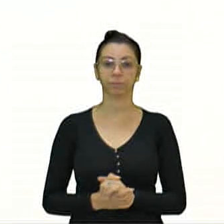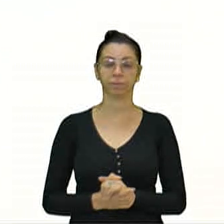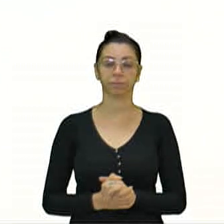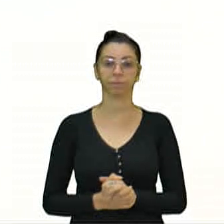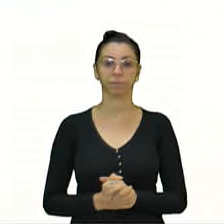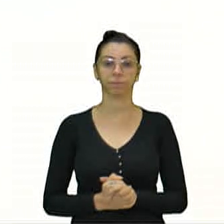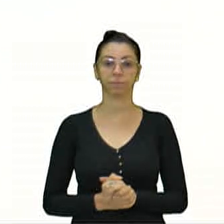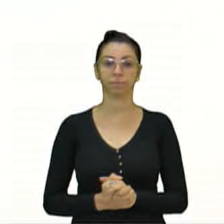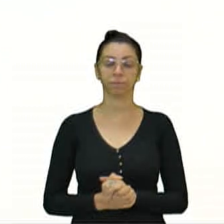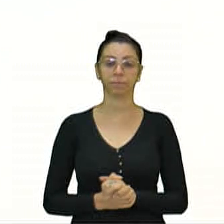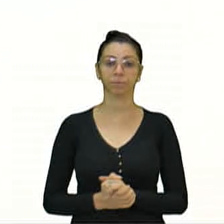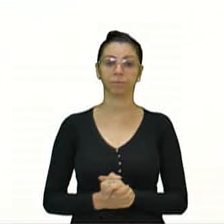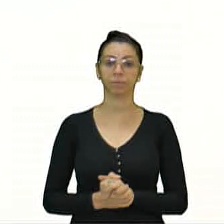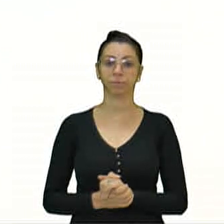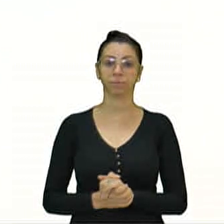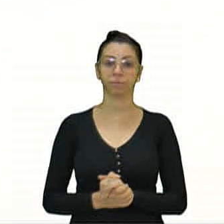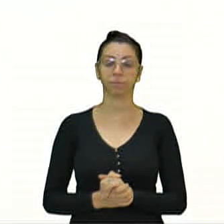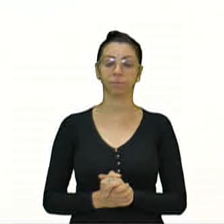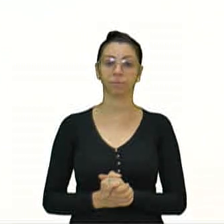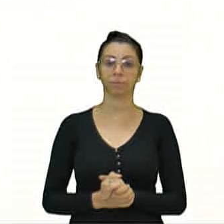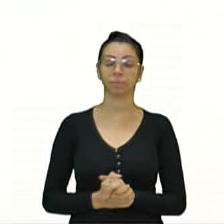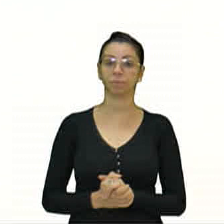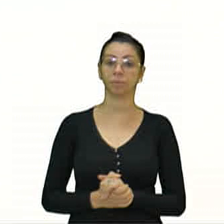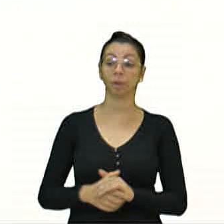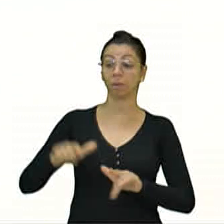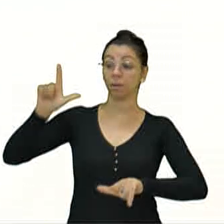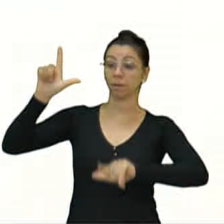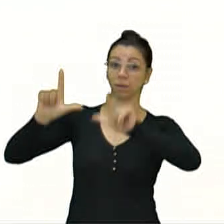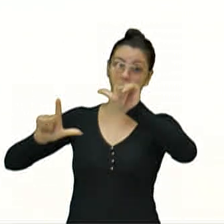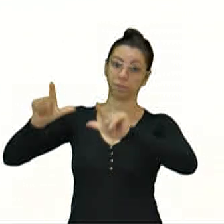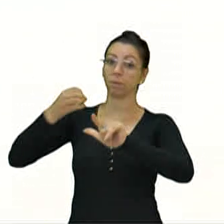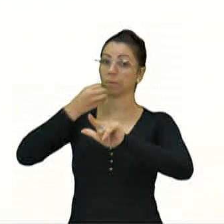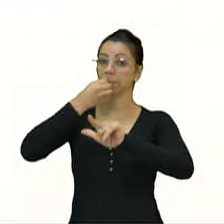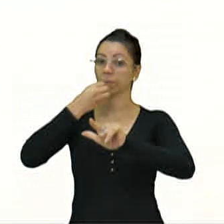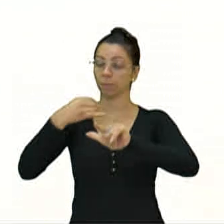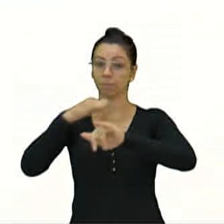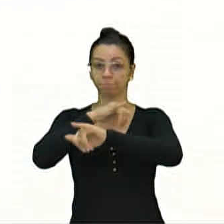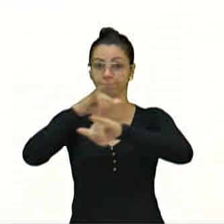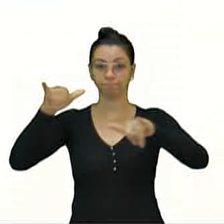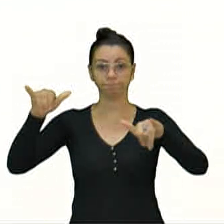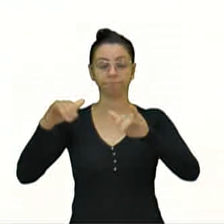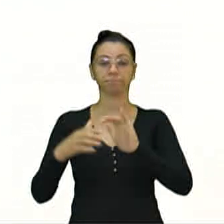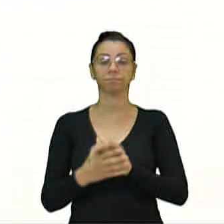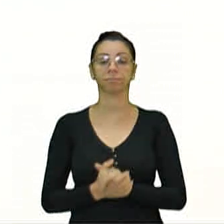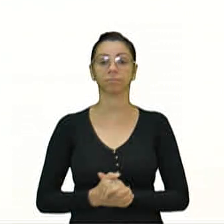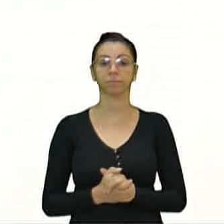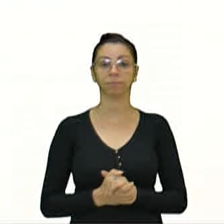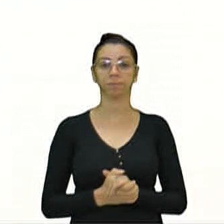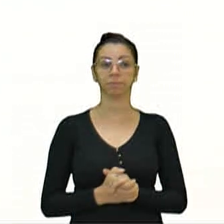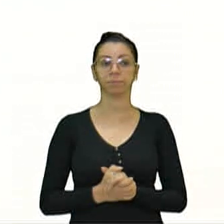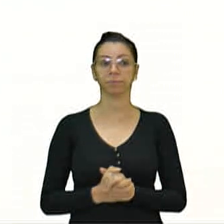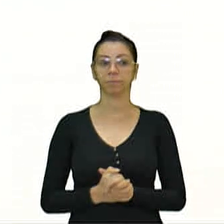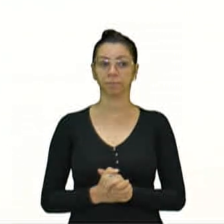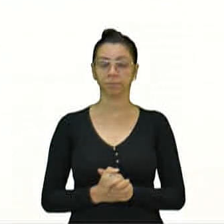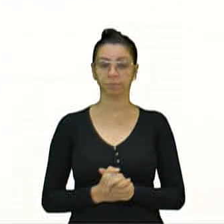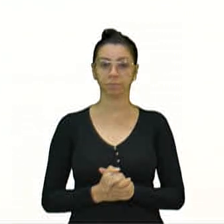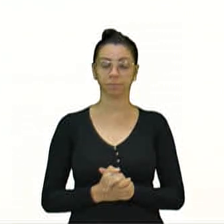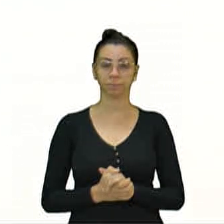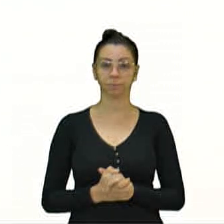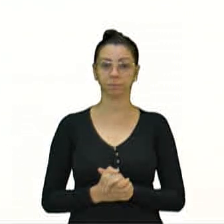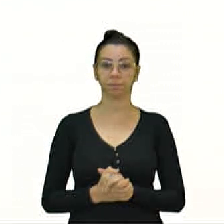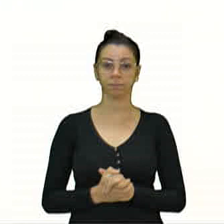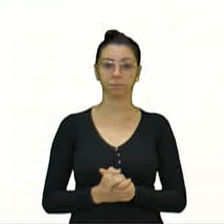ok? Os benefícios da televisão. Aqui, é, among the